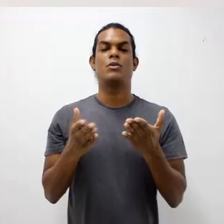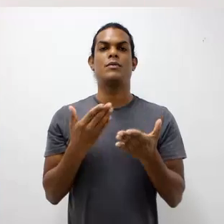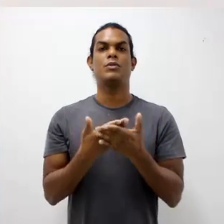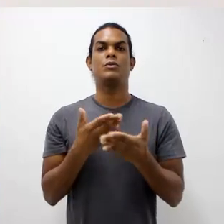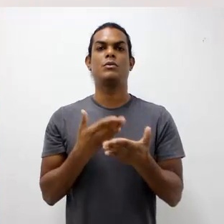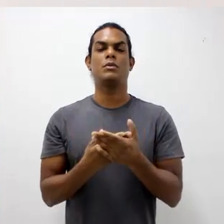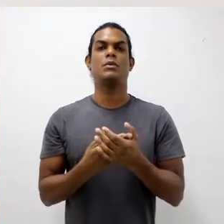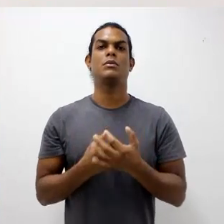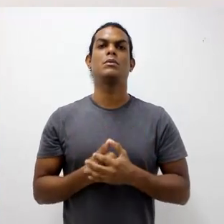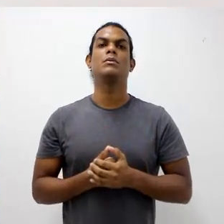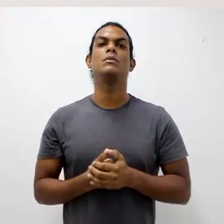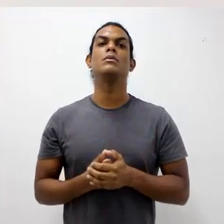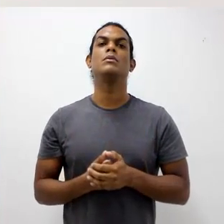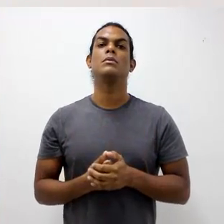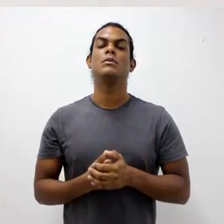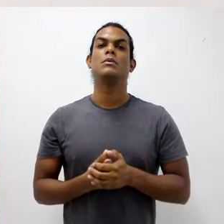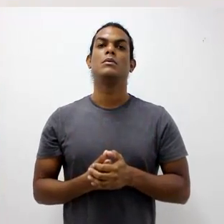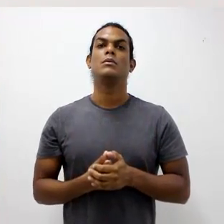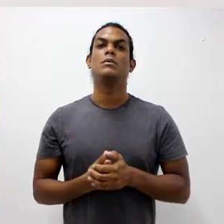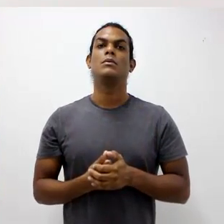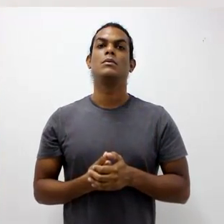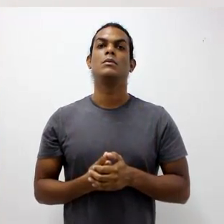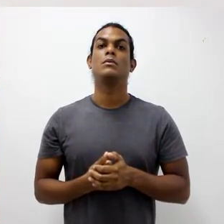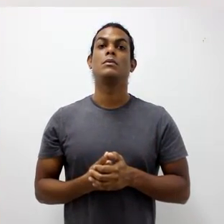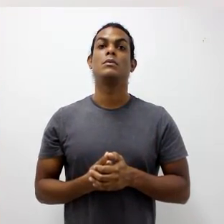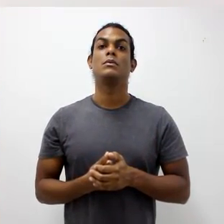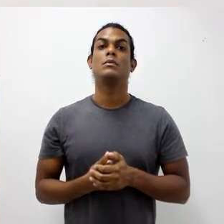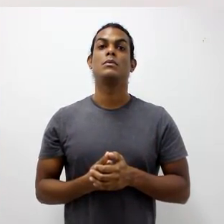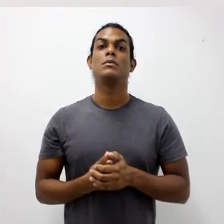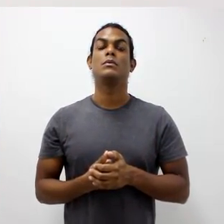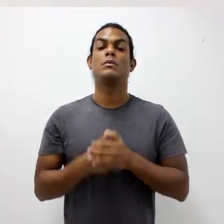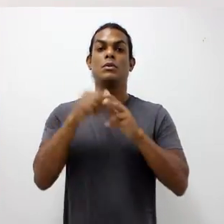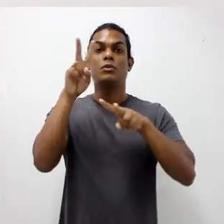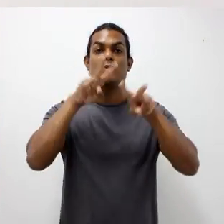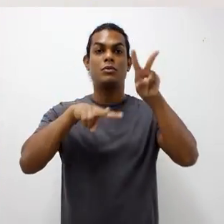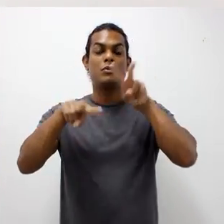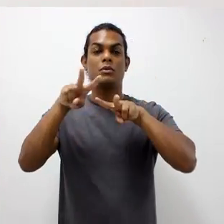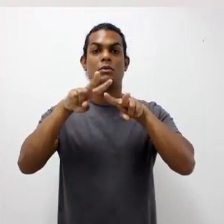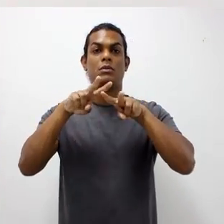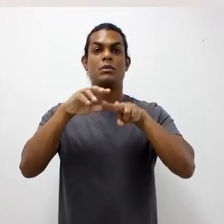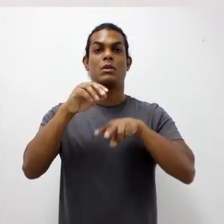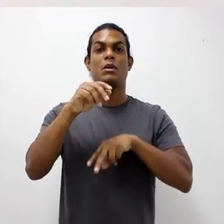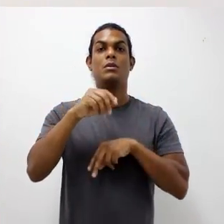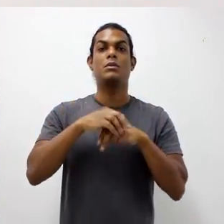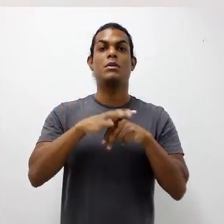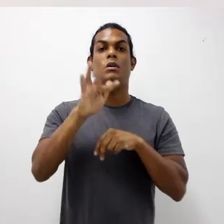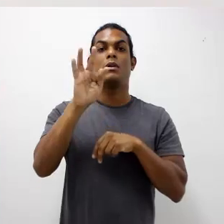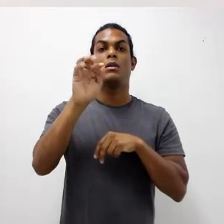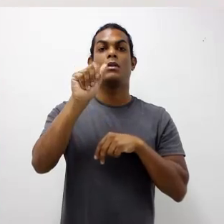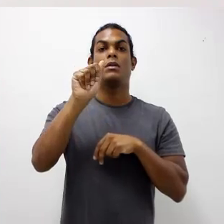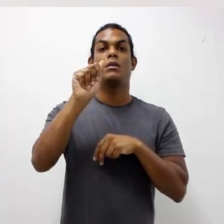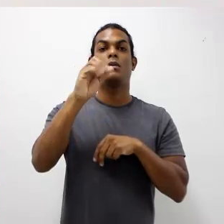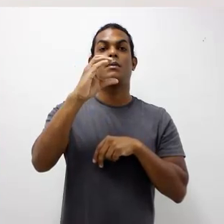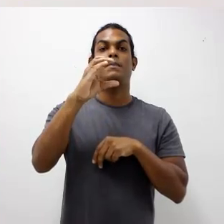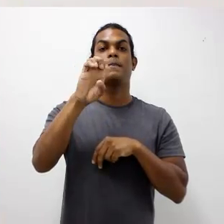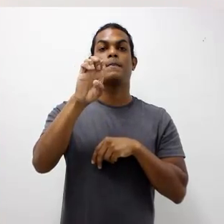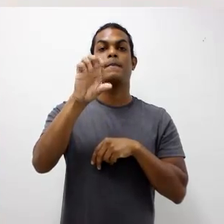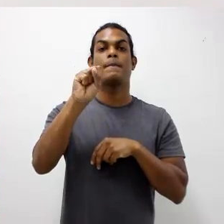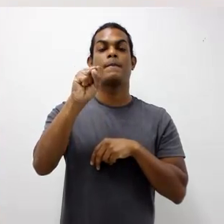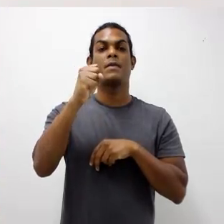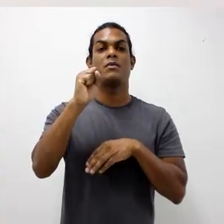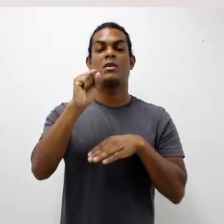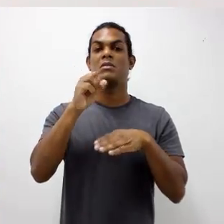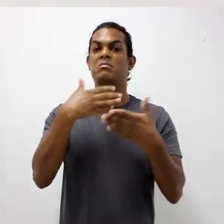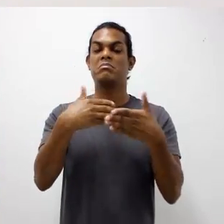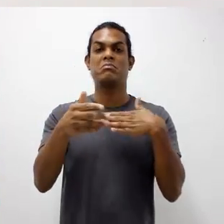pouco sobre a questão da visualização das faces de qualquer peça, qualquer objeto,